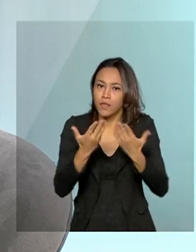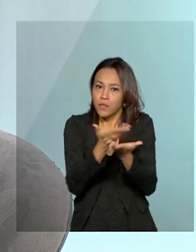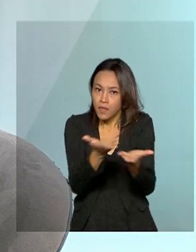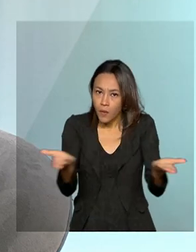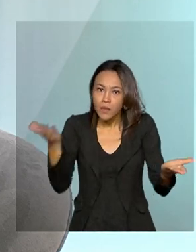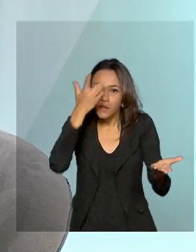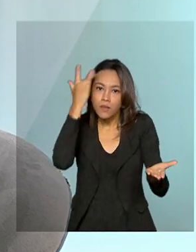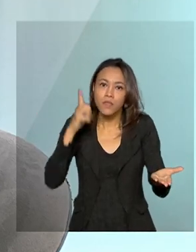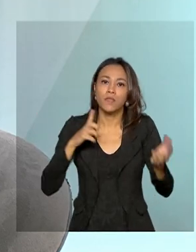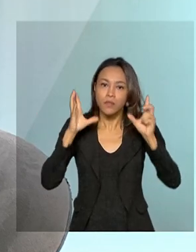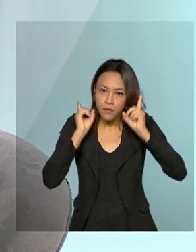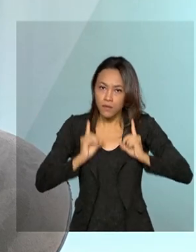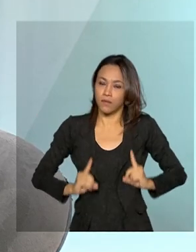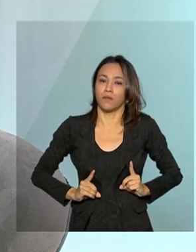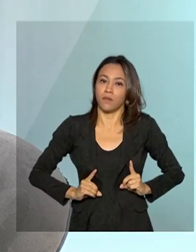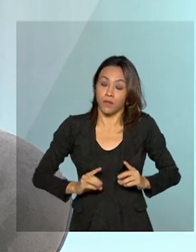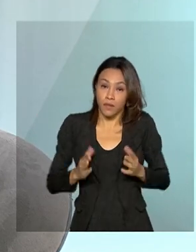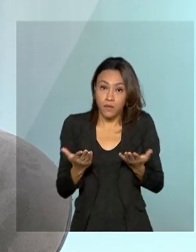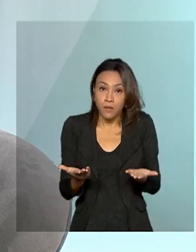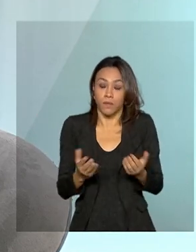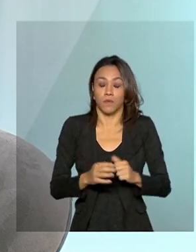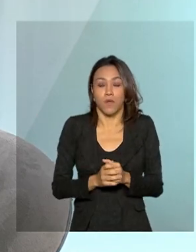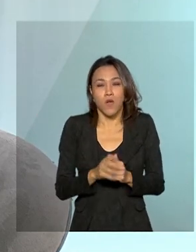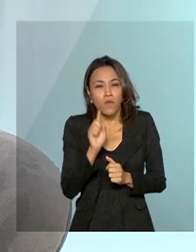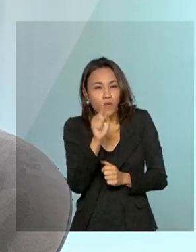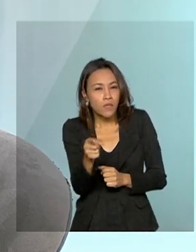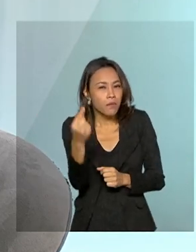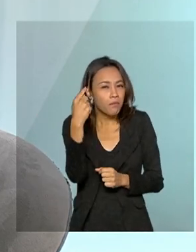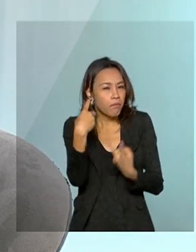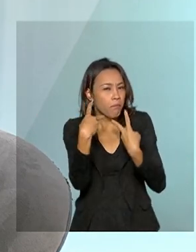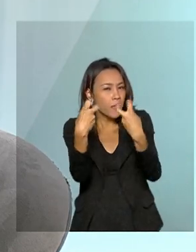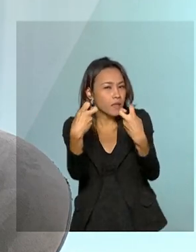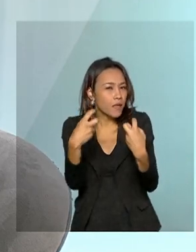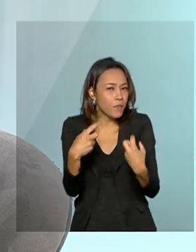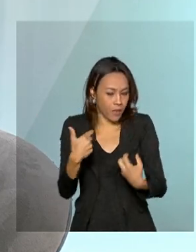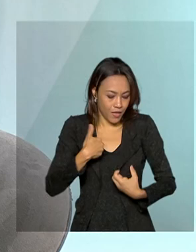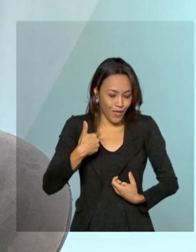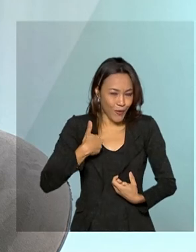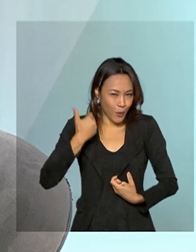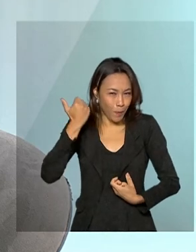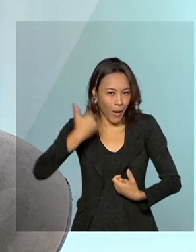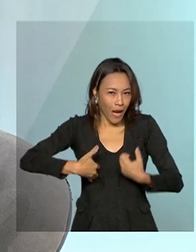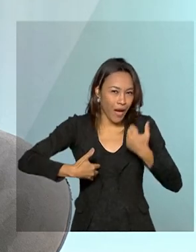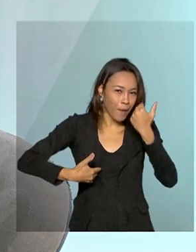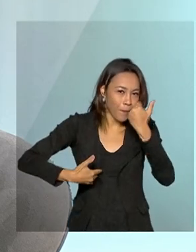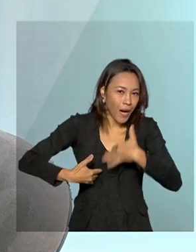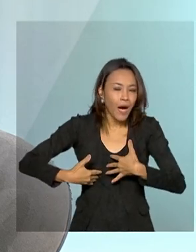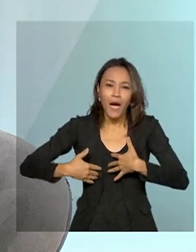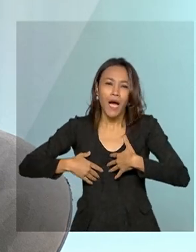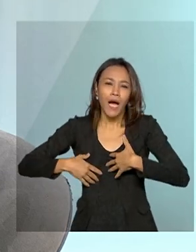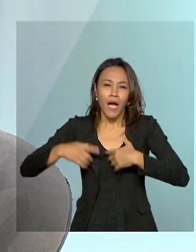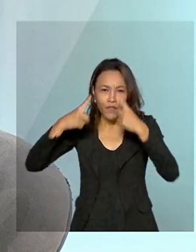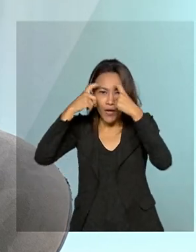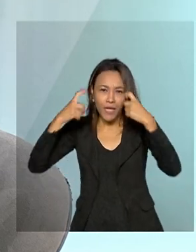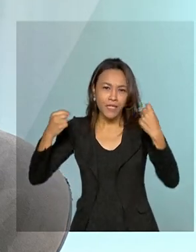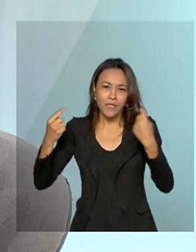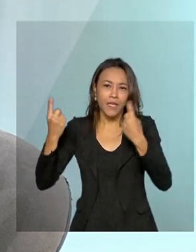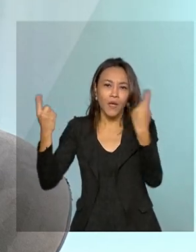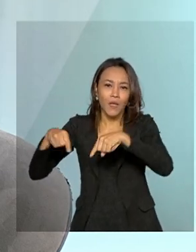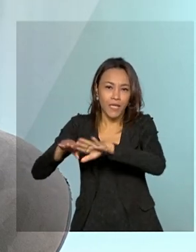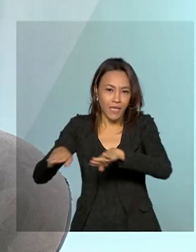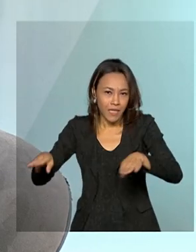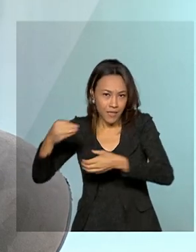pessoas com deficiência. E aí, você está percebendo que eu estou falando de violência contra a criança dentro de